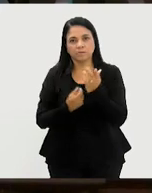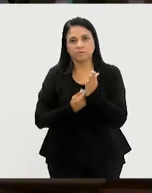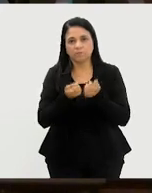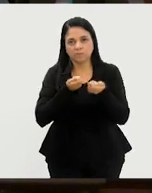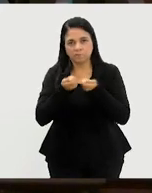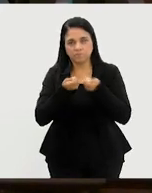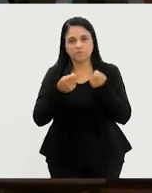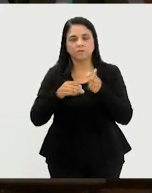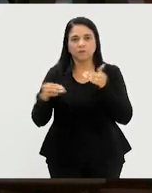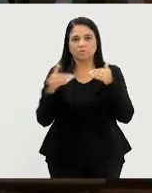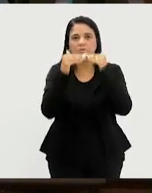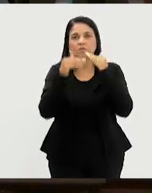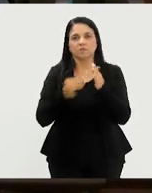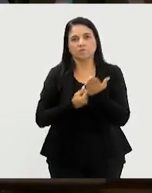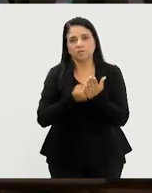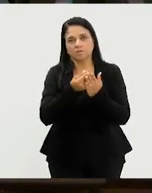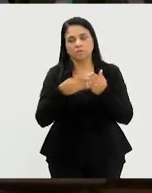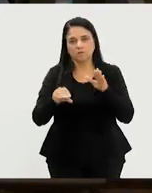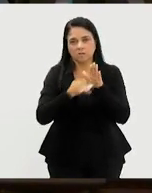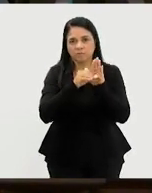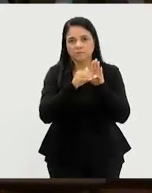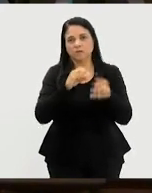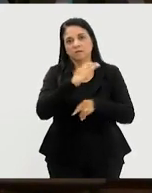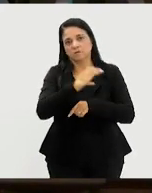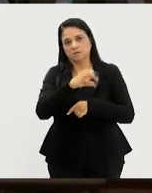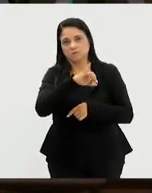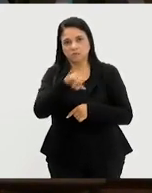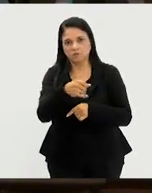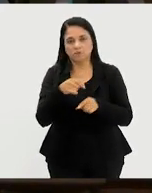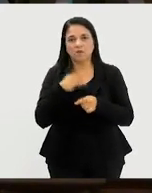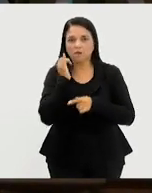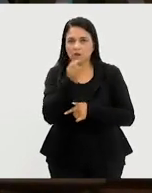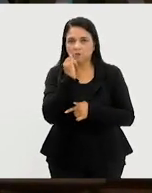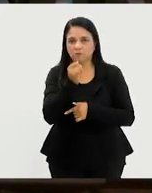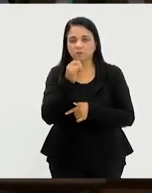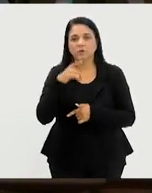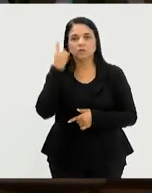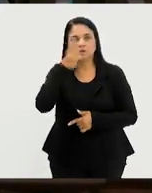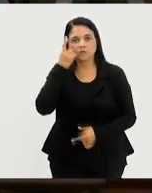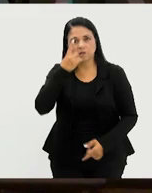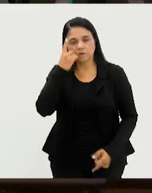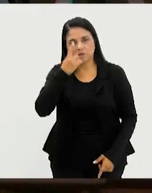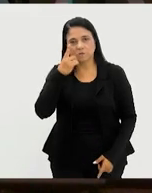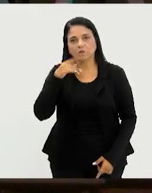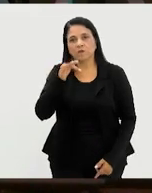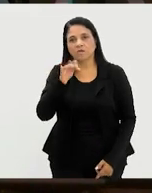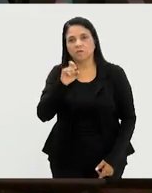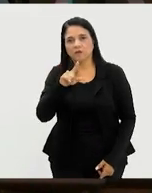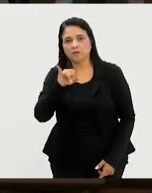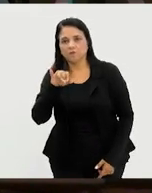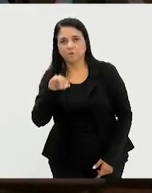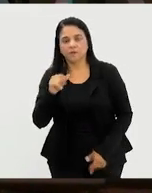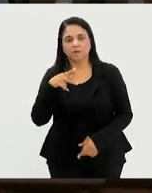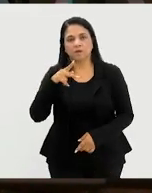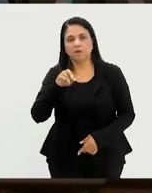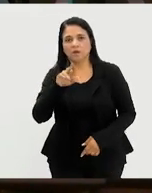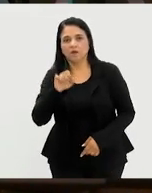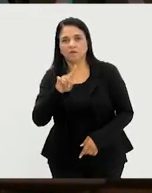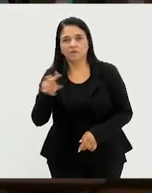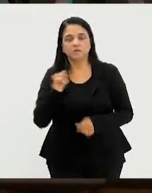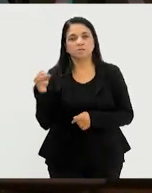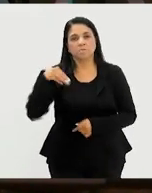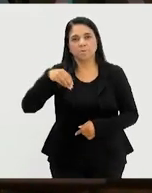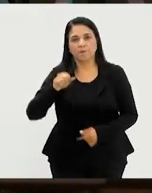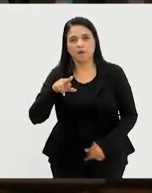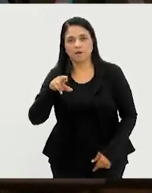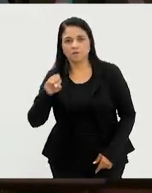favorável com a emenda da comissão de constituição e justiça relator Deputado Felipe raves Márcio canela